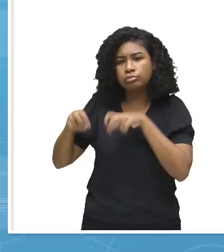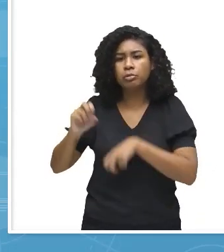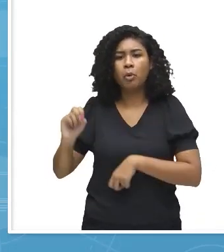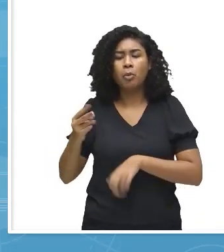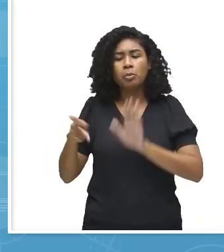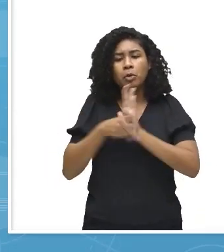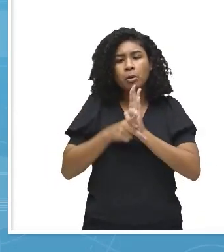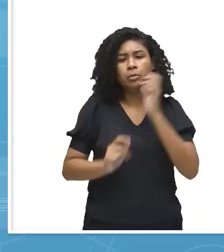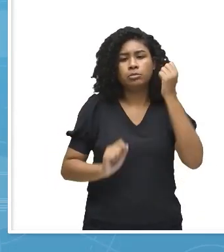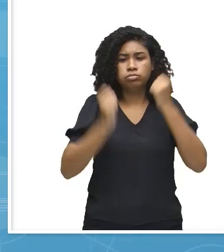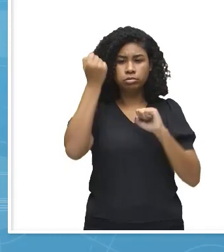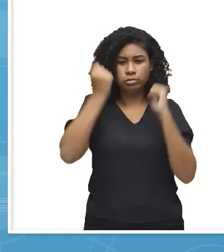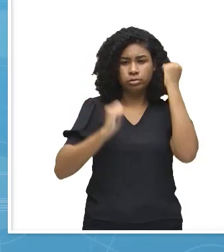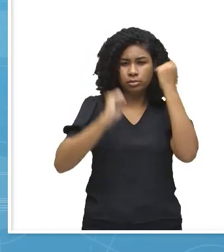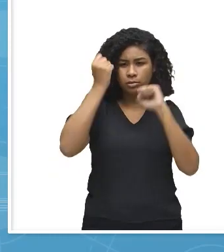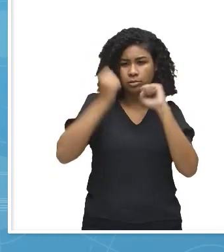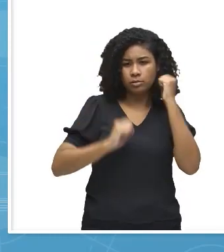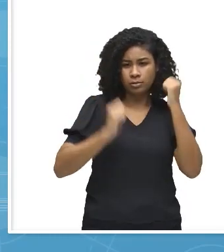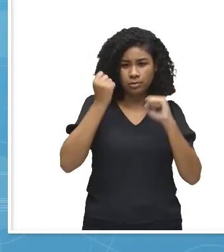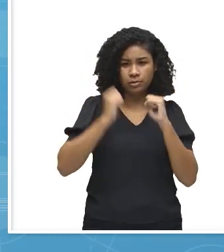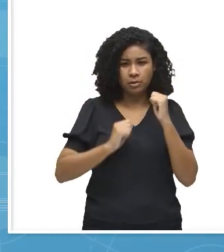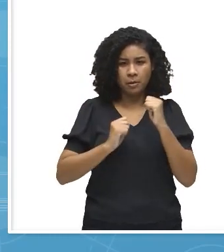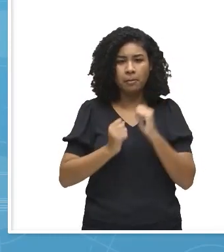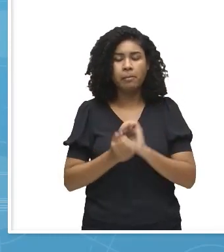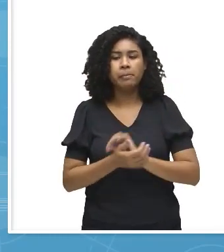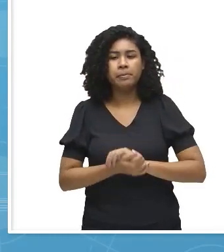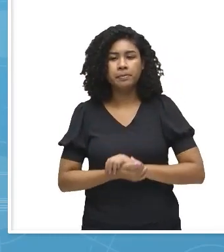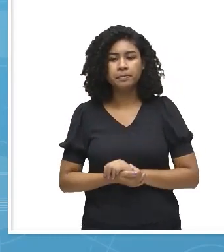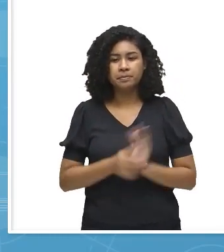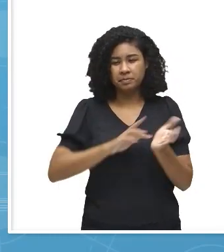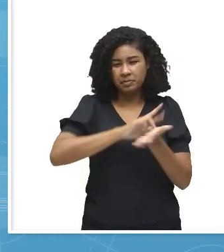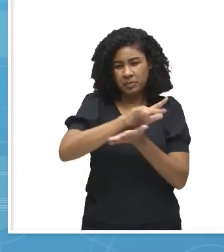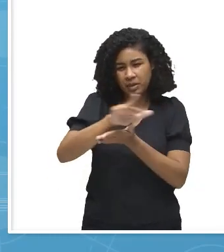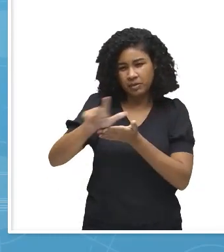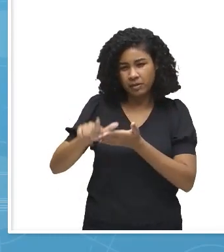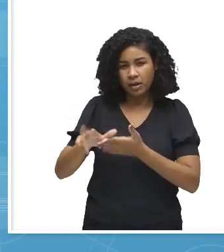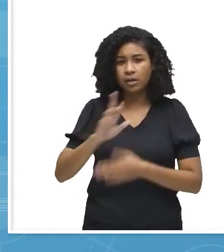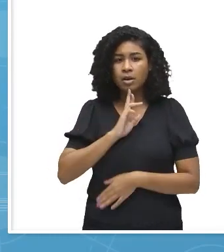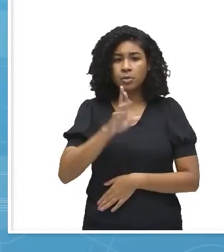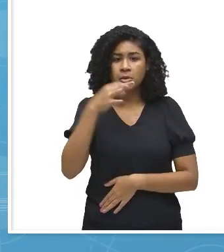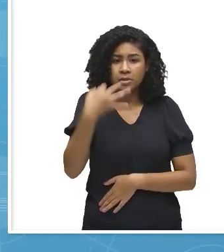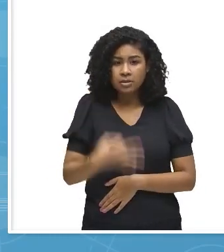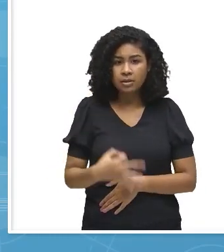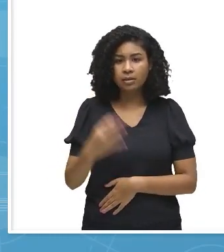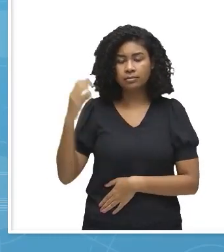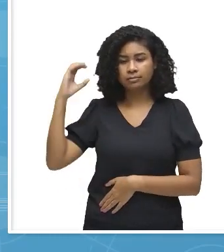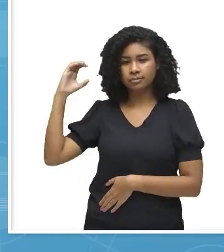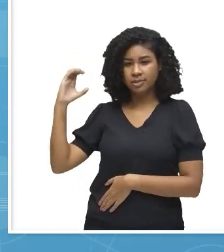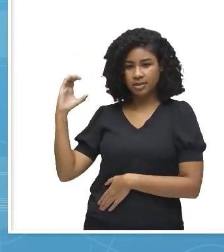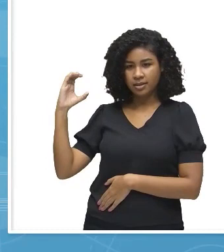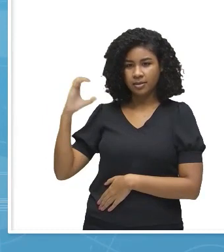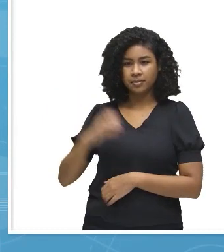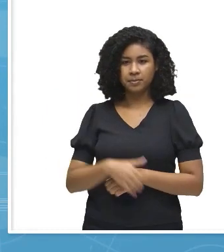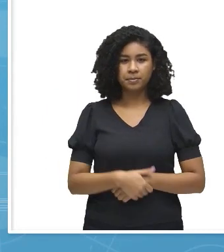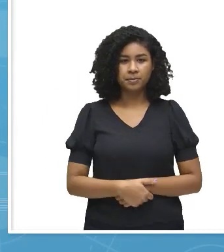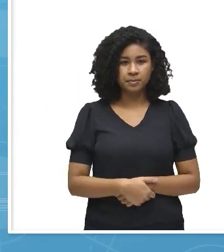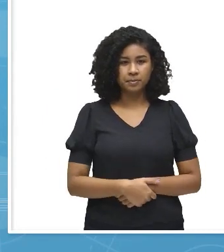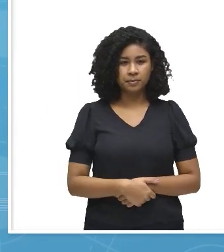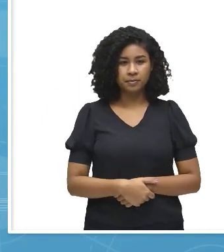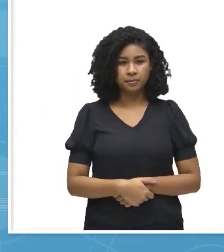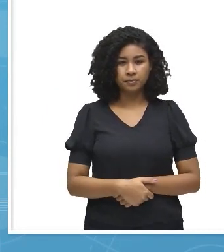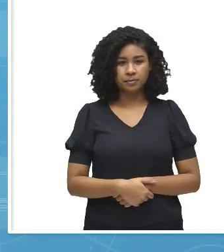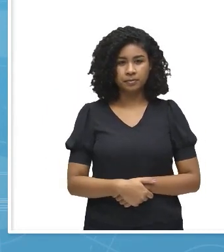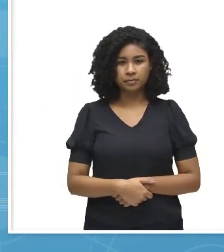de bens de consumo, tanto as duráveis quanto as não duráveis. Então, a resposta correta, letra C, e vamos agora para a